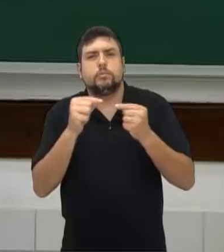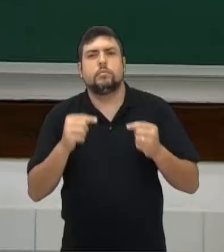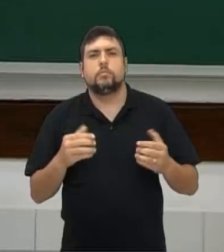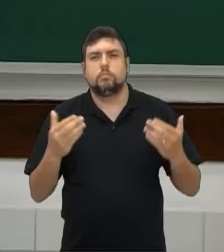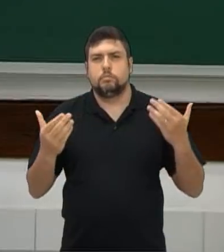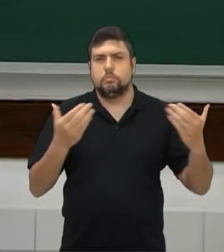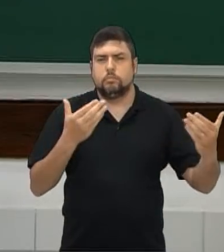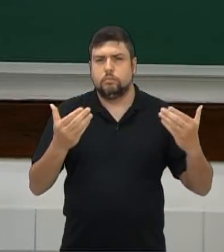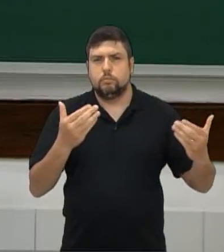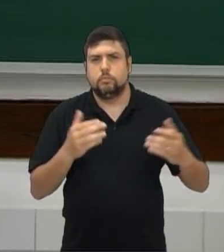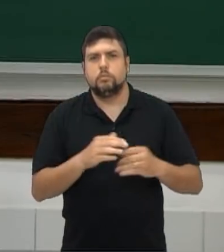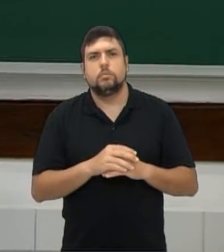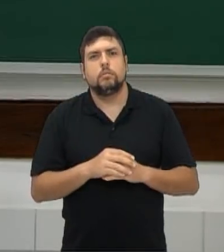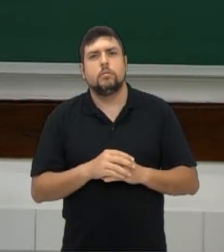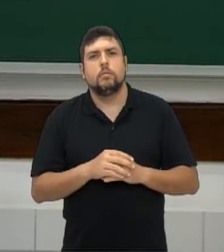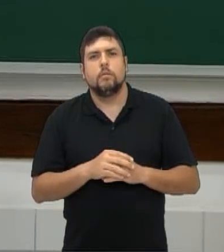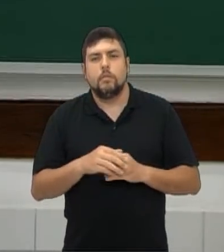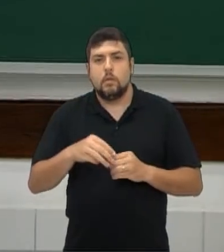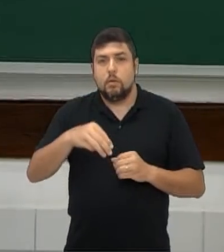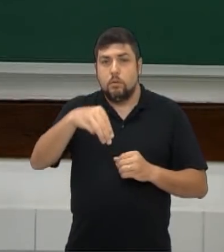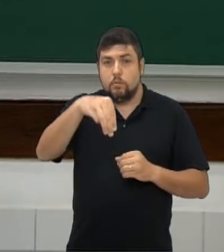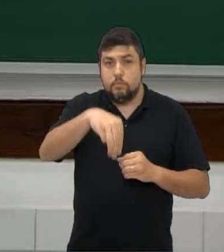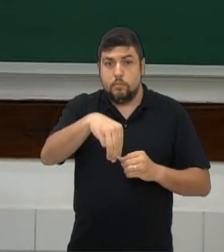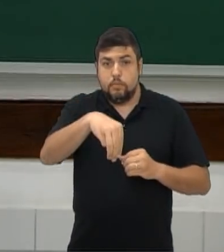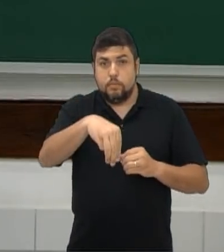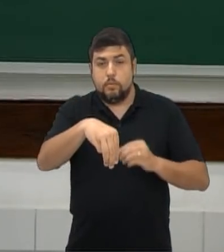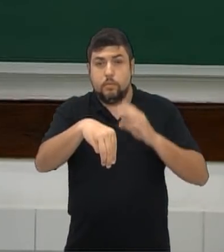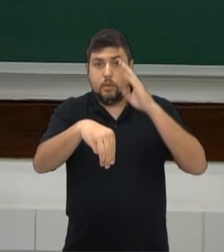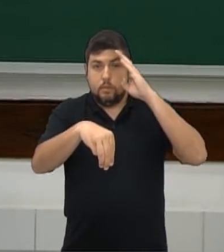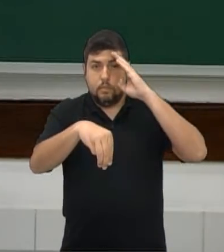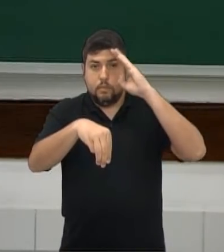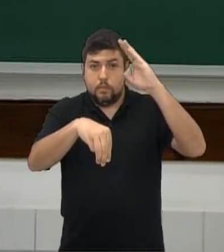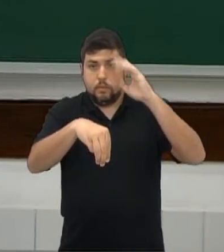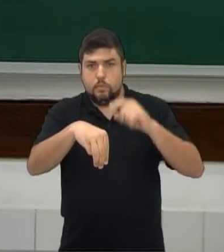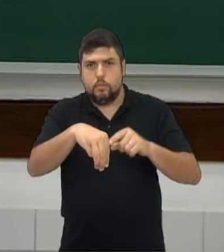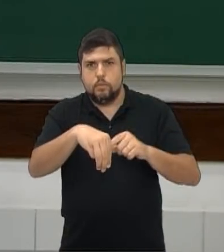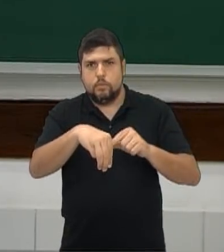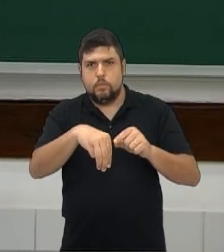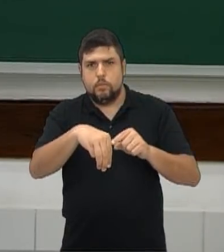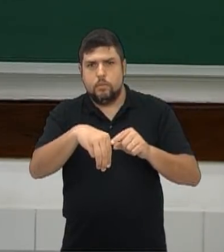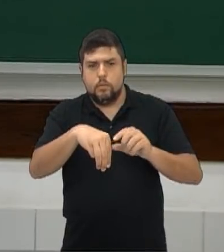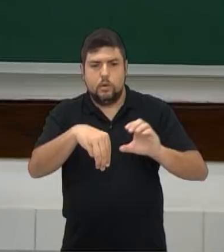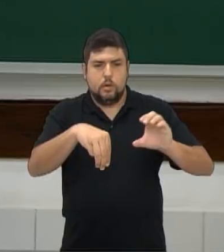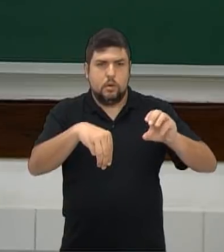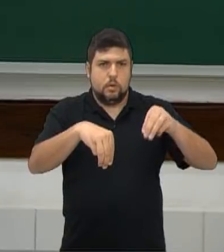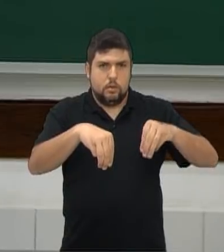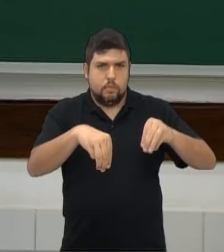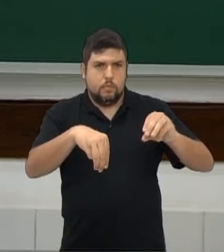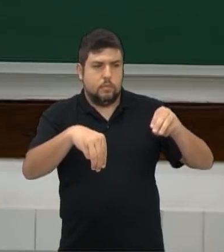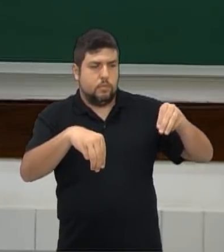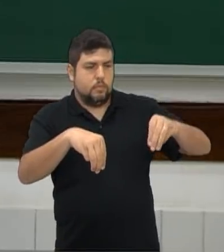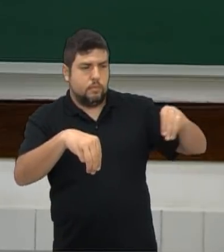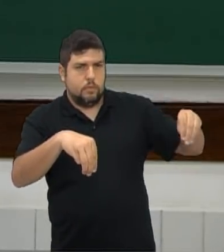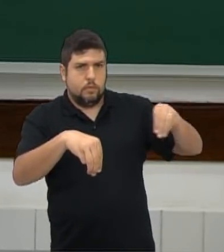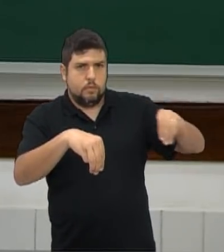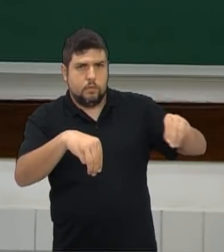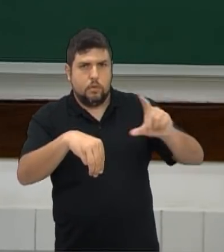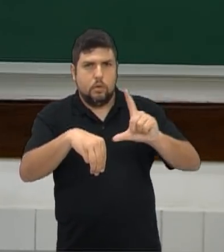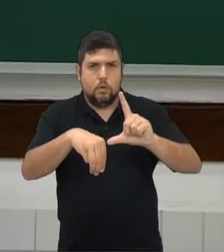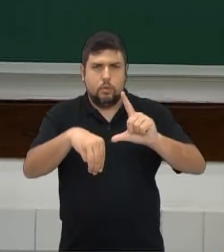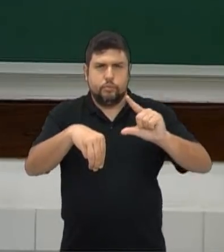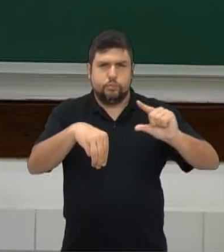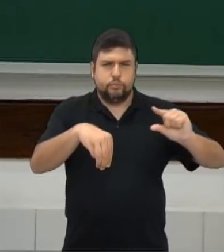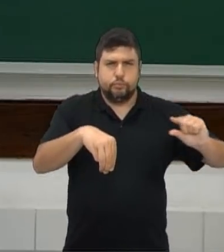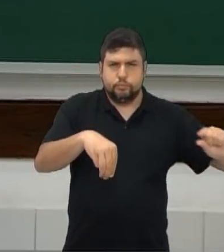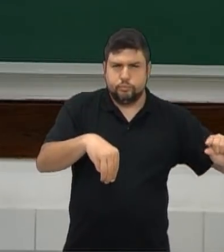Que metro é a unidade fundamental, que centímetro e milímetro são submúltiplos, ou seja, são